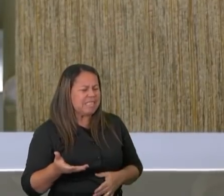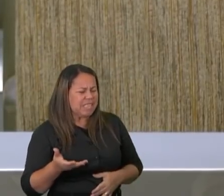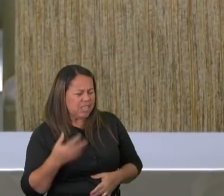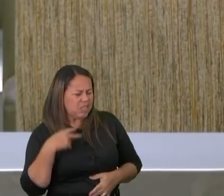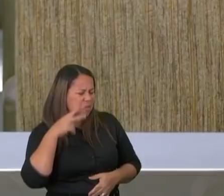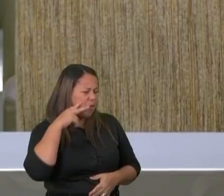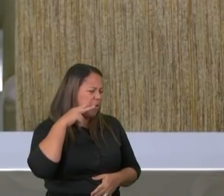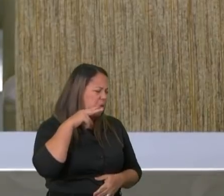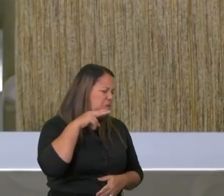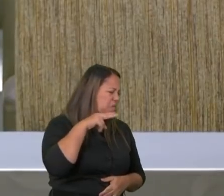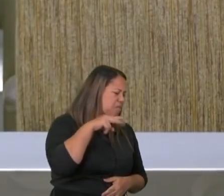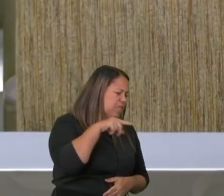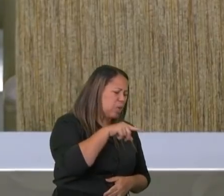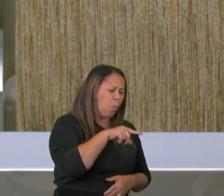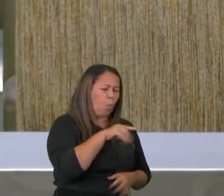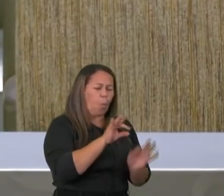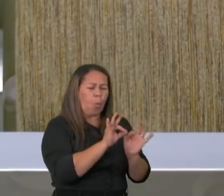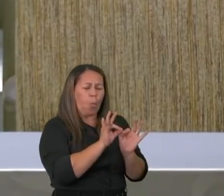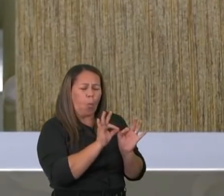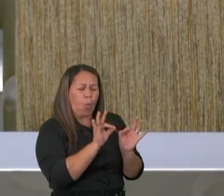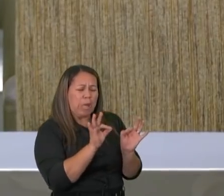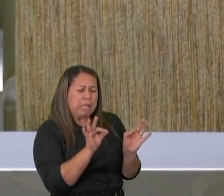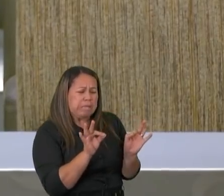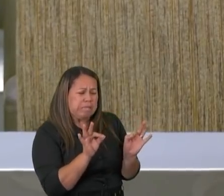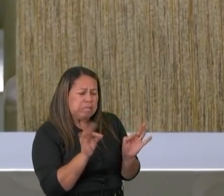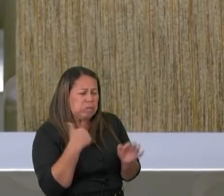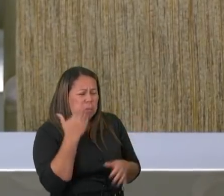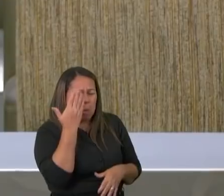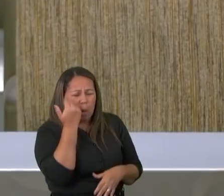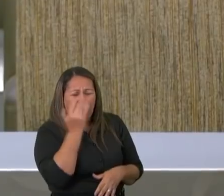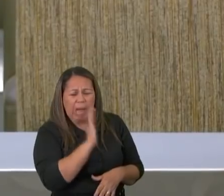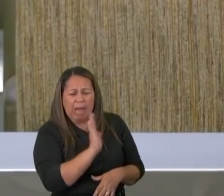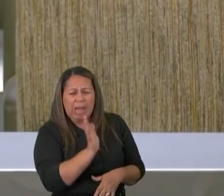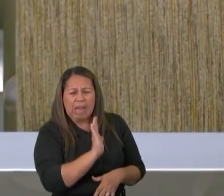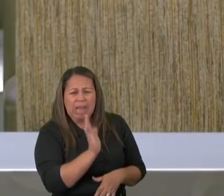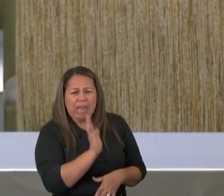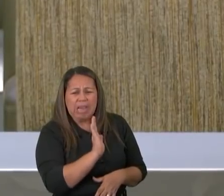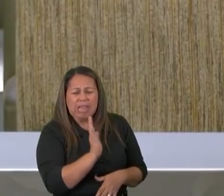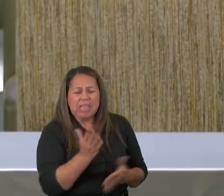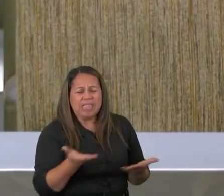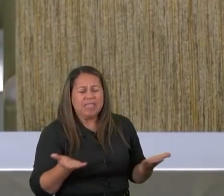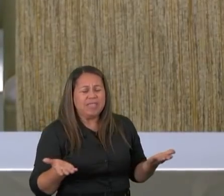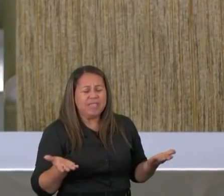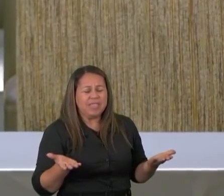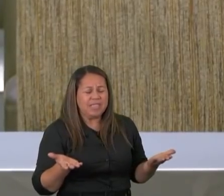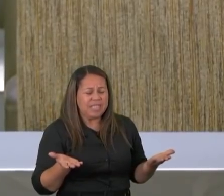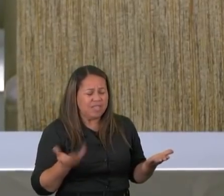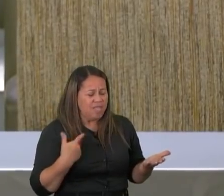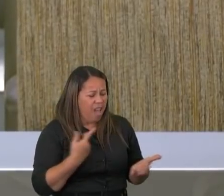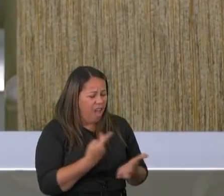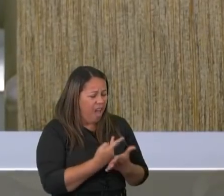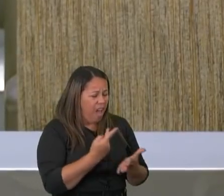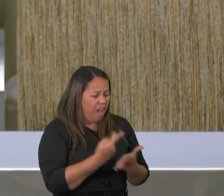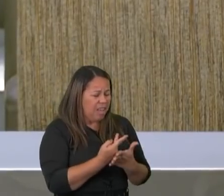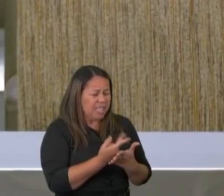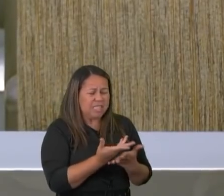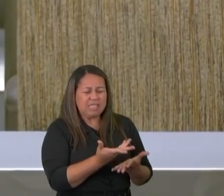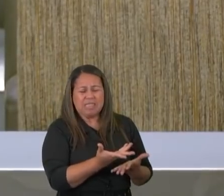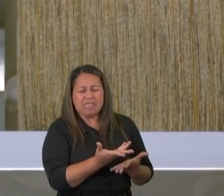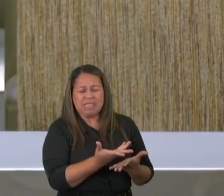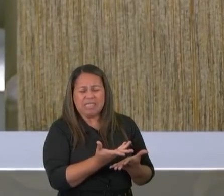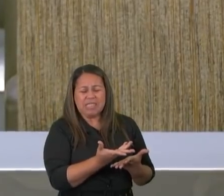pássaro, na sua inocência, na sua ingenuidade, ele caiu no laço